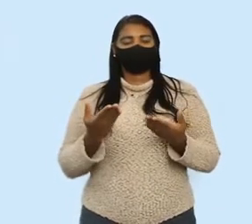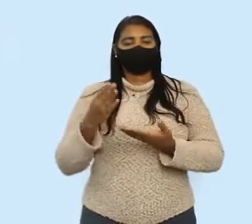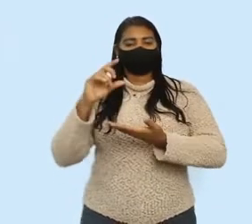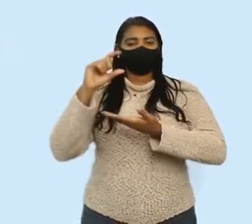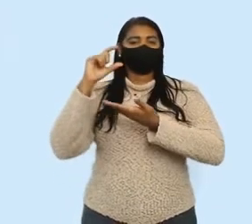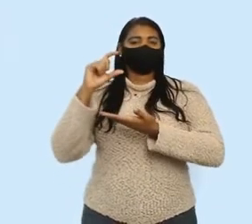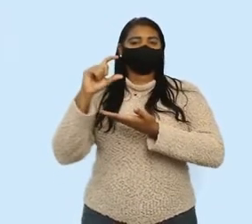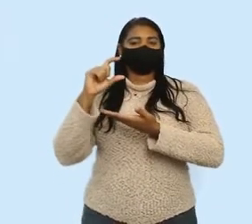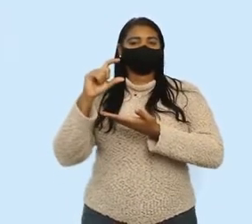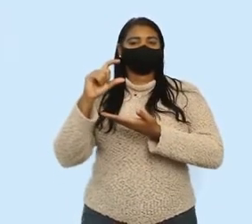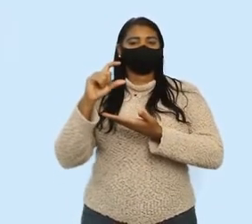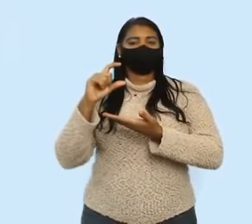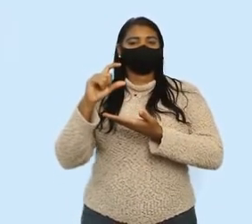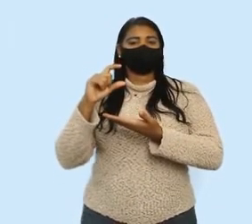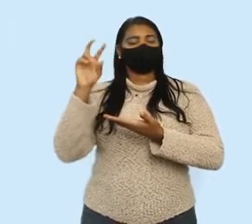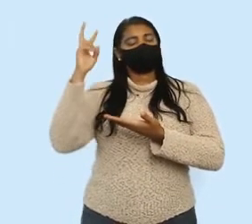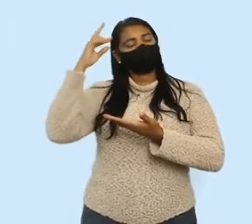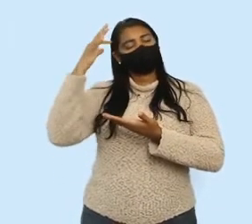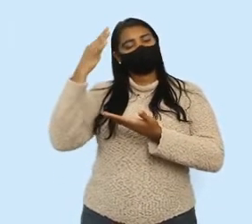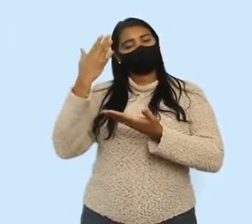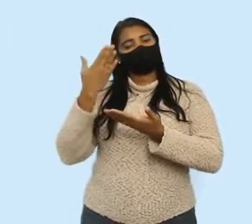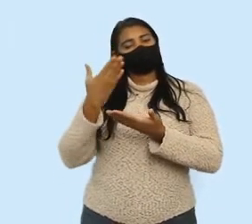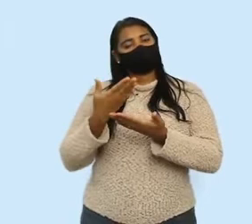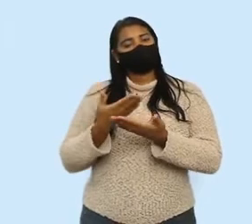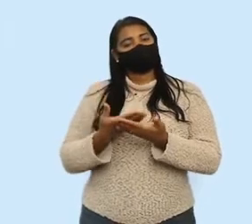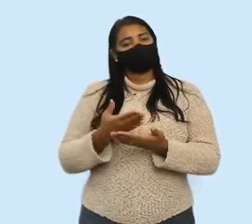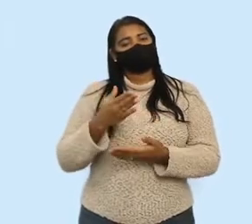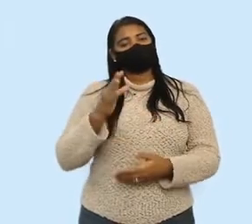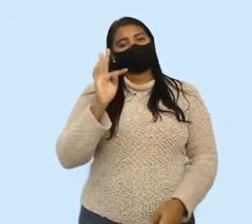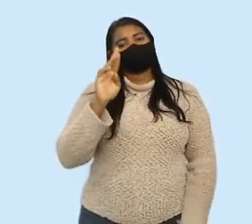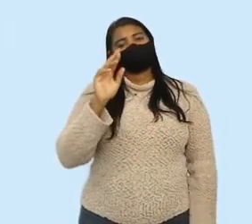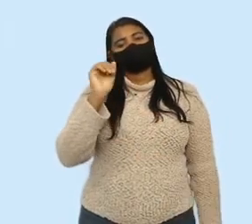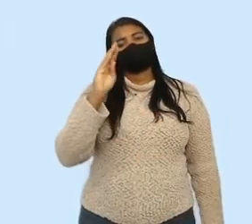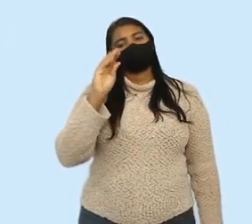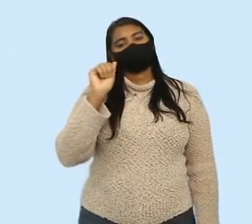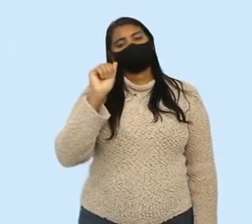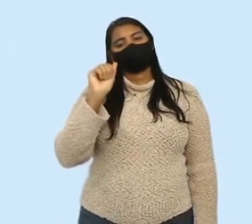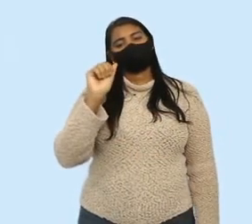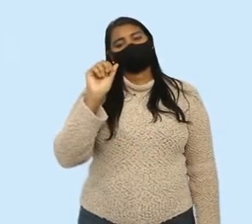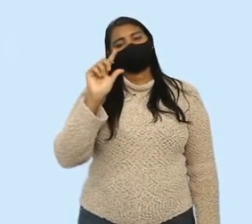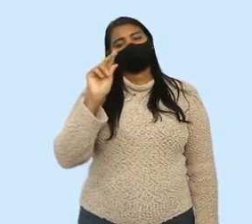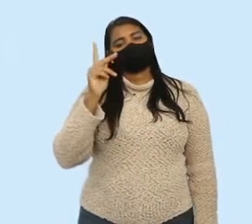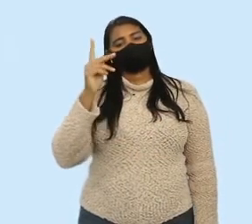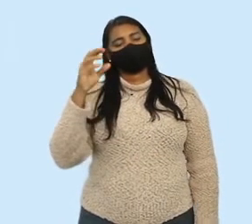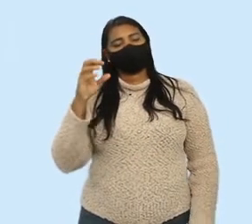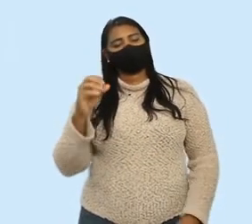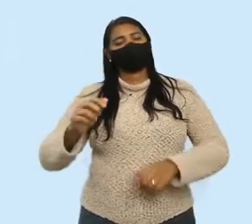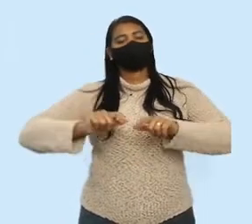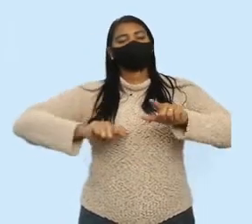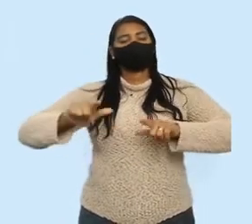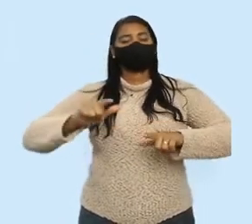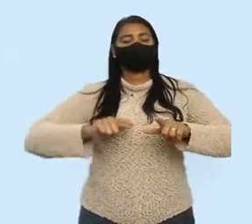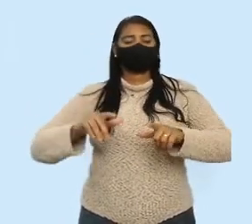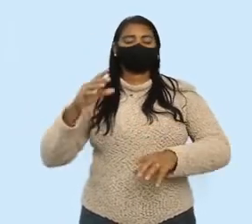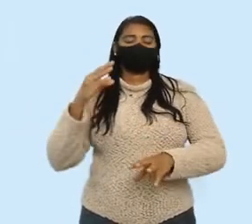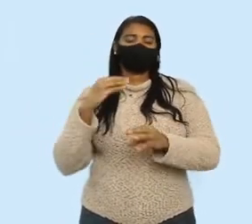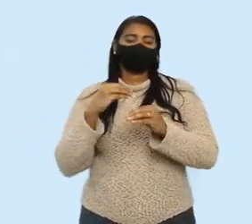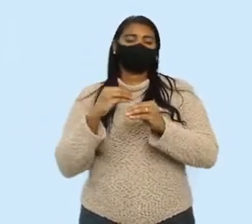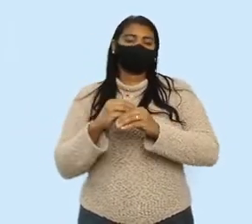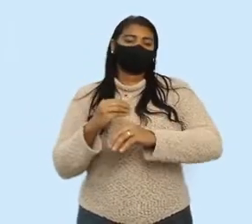palavra trabalho, historicamente, o seu sentido etimológico, ligado a um instrumento de tortura medieval